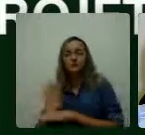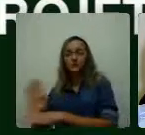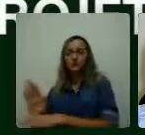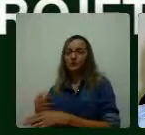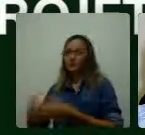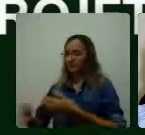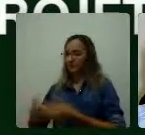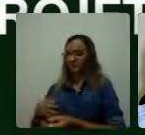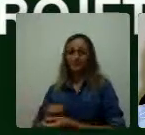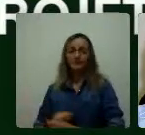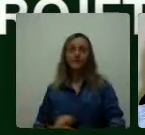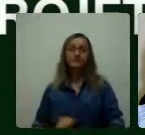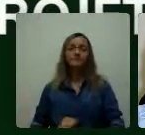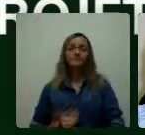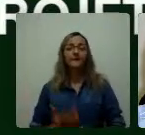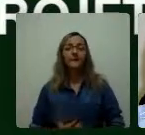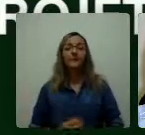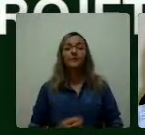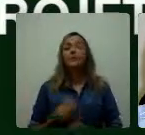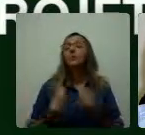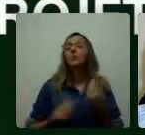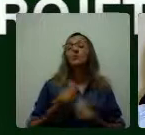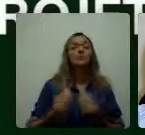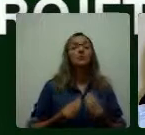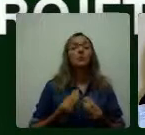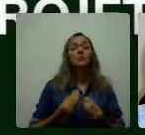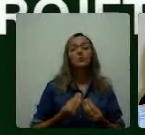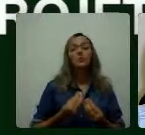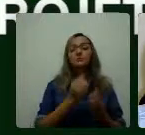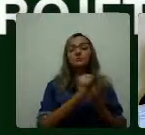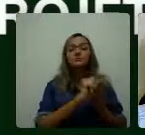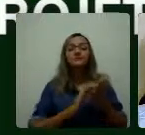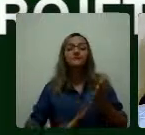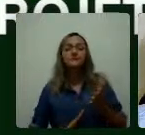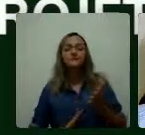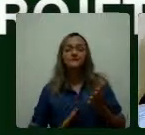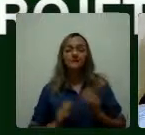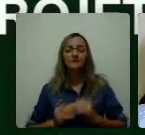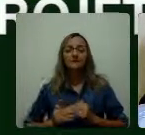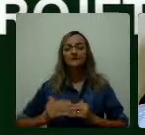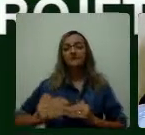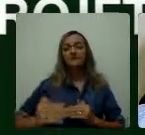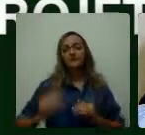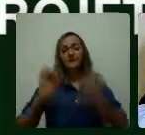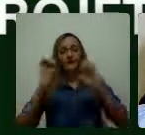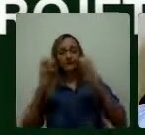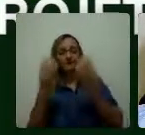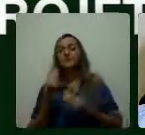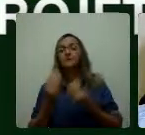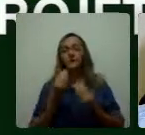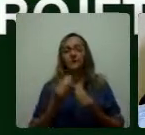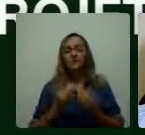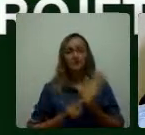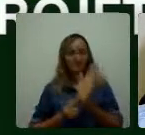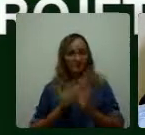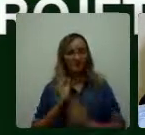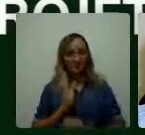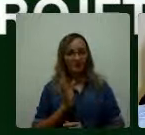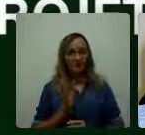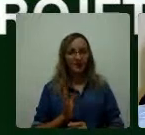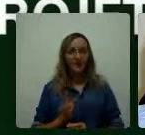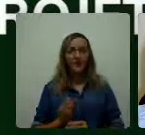ninguém, você vai gravar esse seu pitch, essa sua apresentação dentro da nossa plataforma e você vai precisar fazer também um protótipo do seu